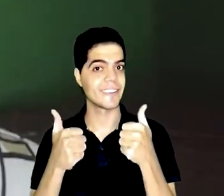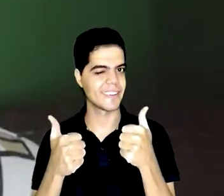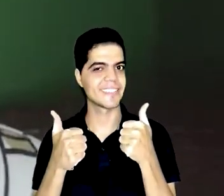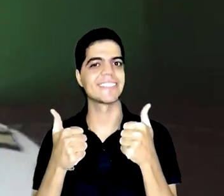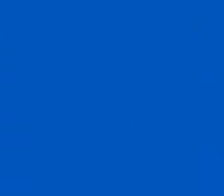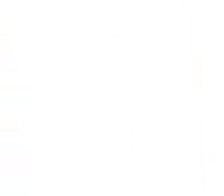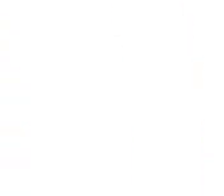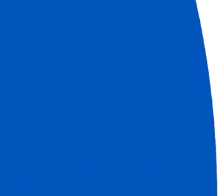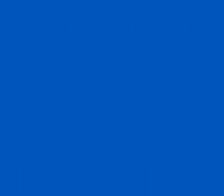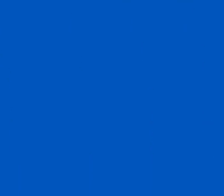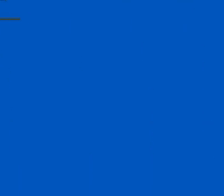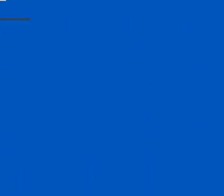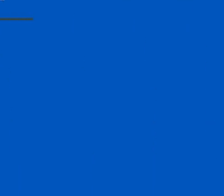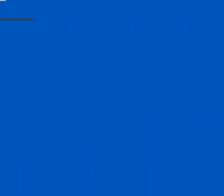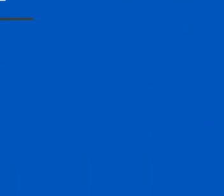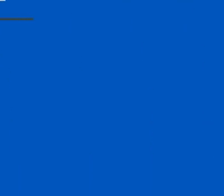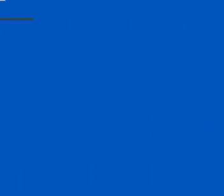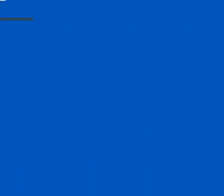valeu